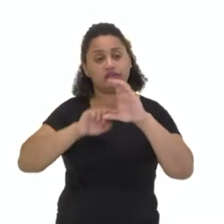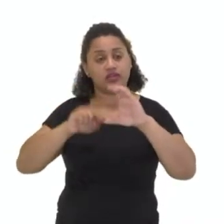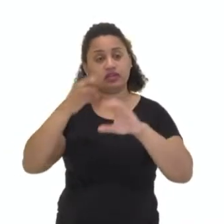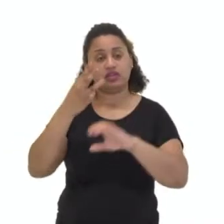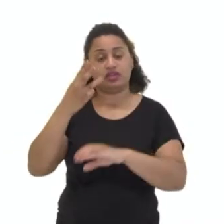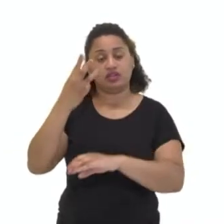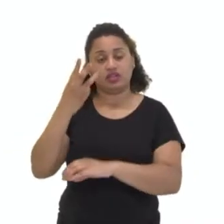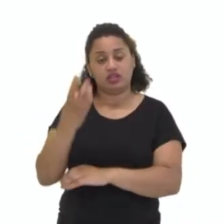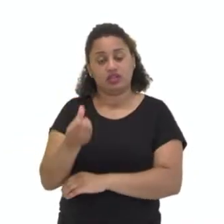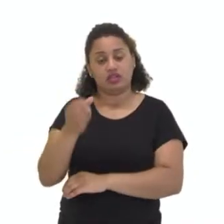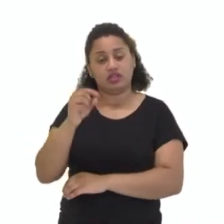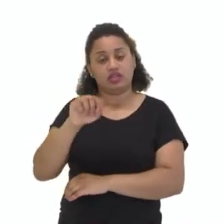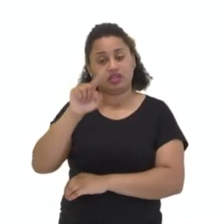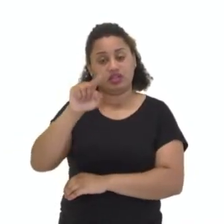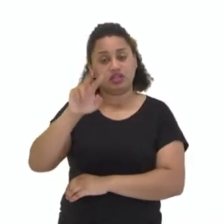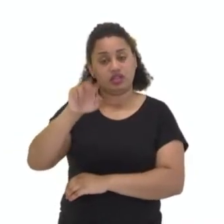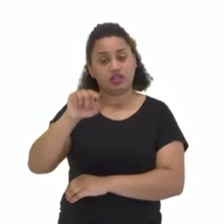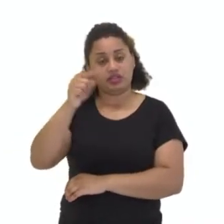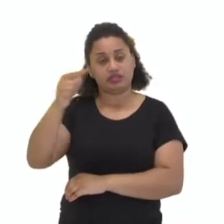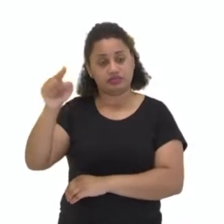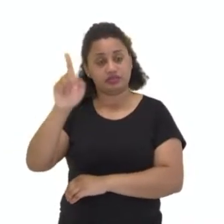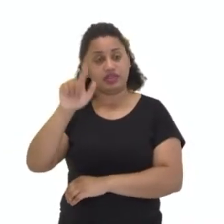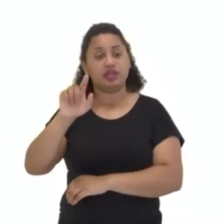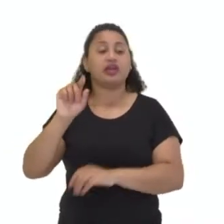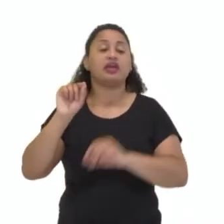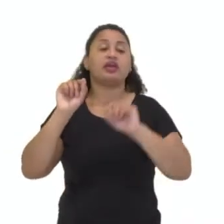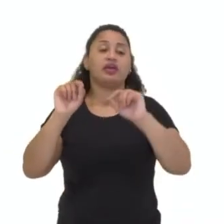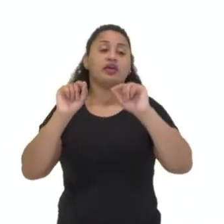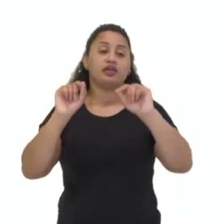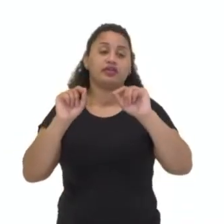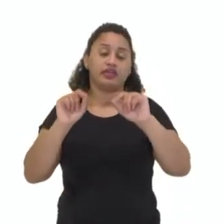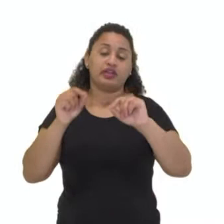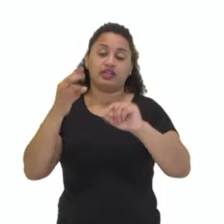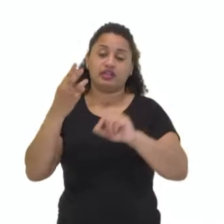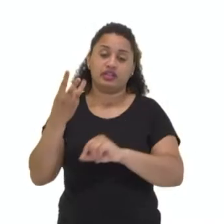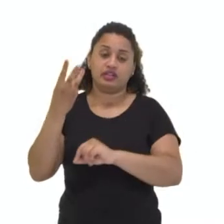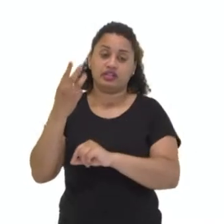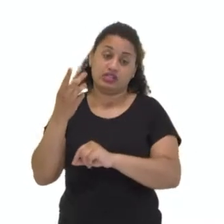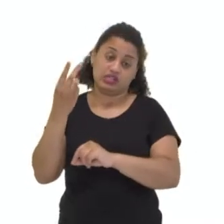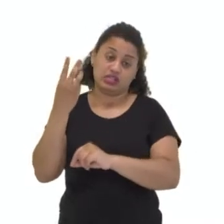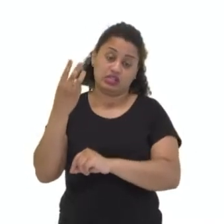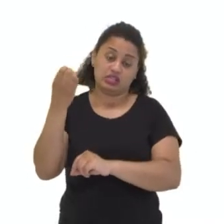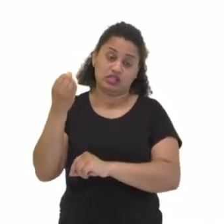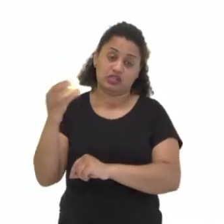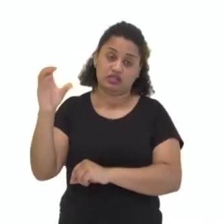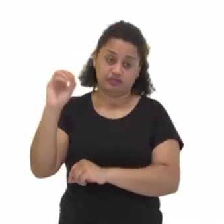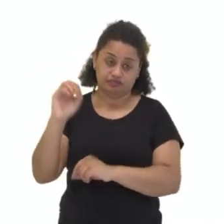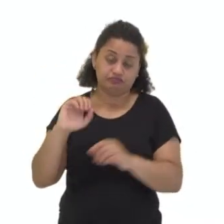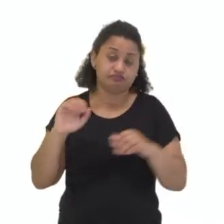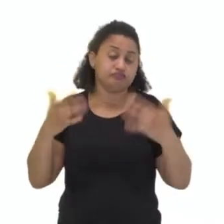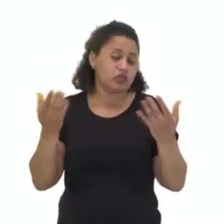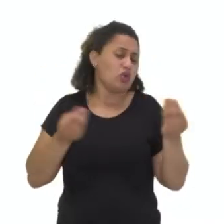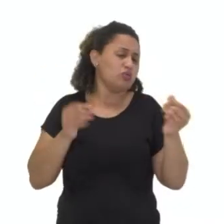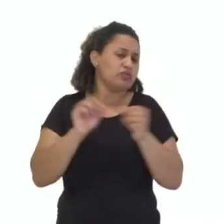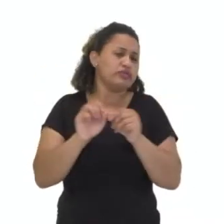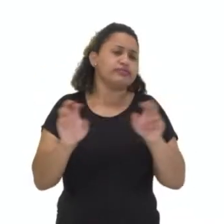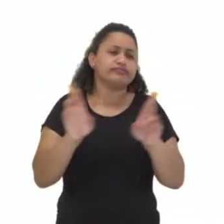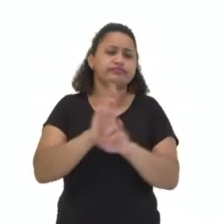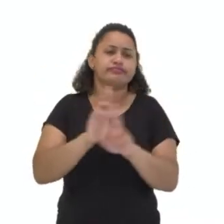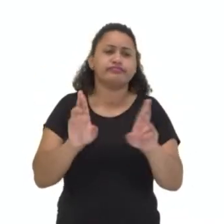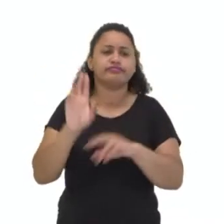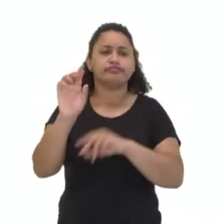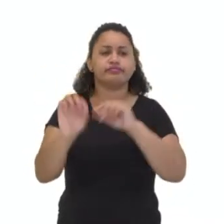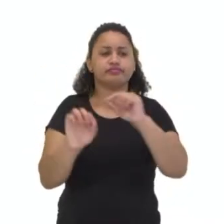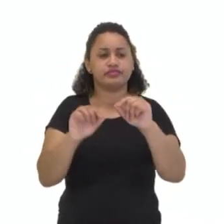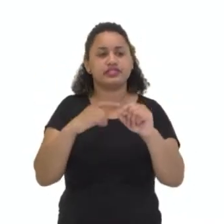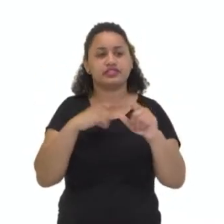36 π, e corresponde a 360 graus. Como que eu vou fazer essa relação? Então, regrinha